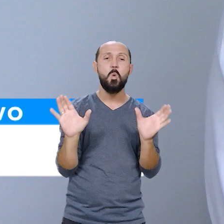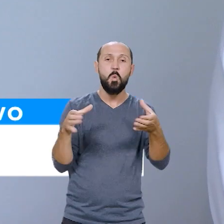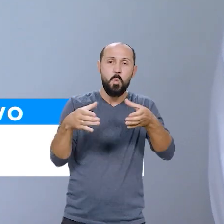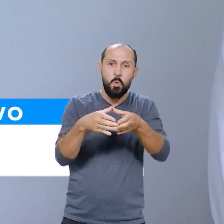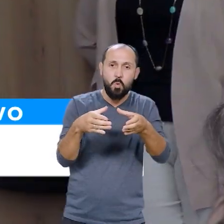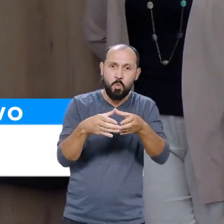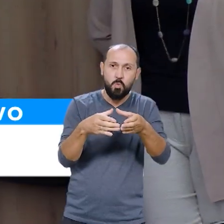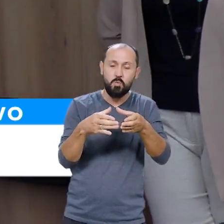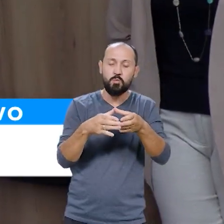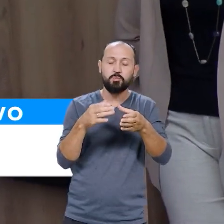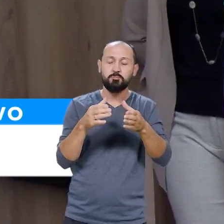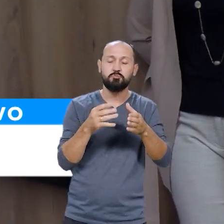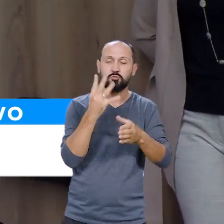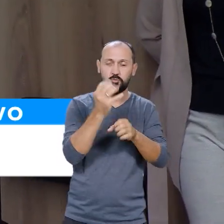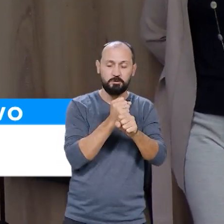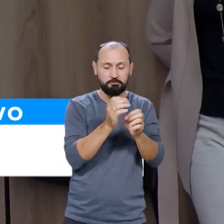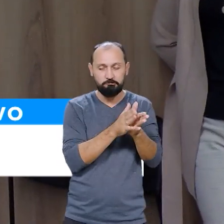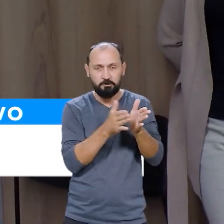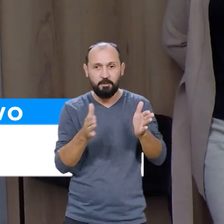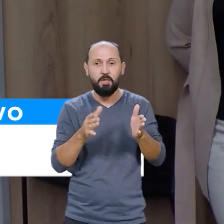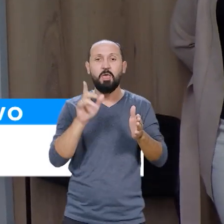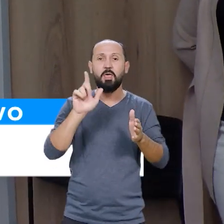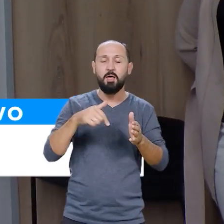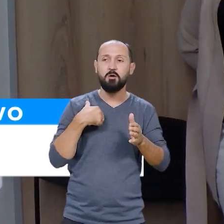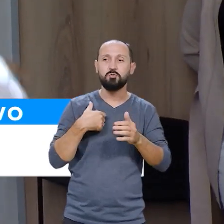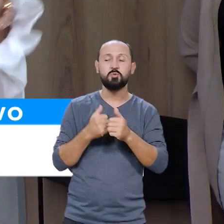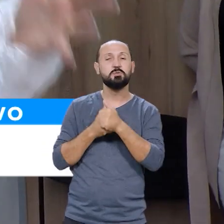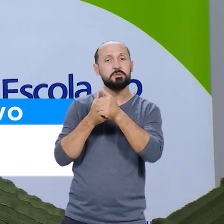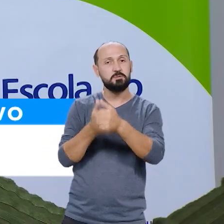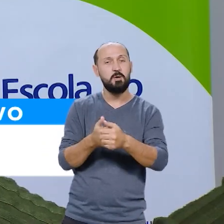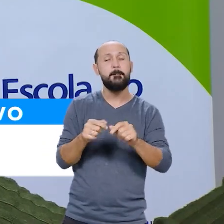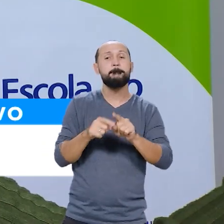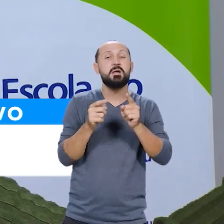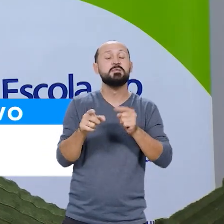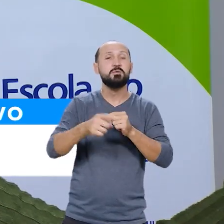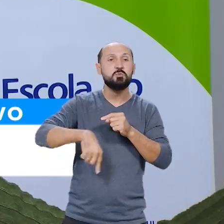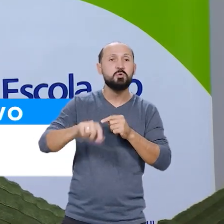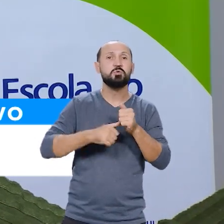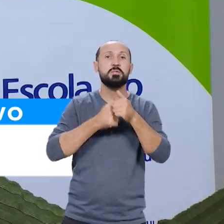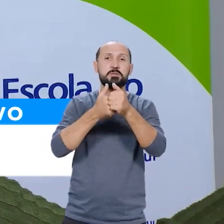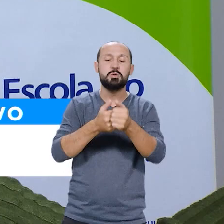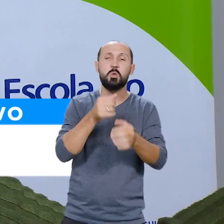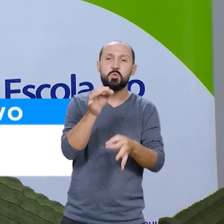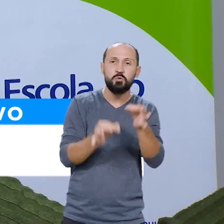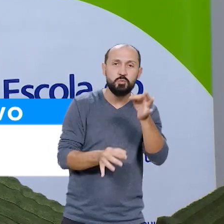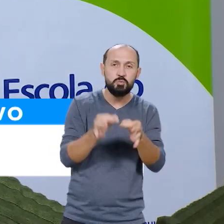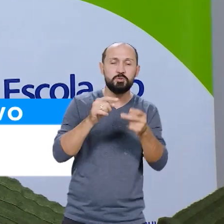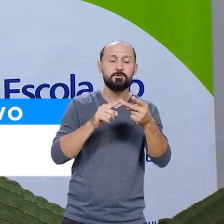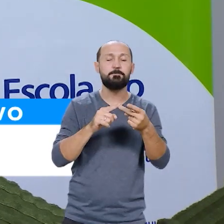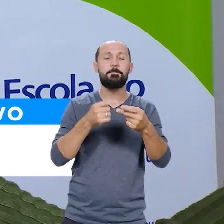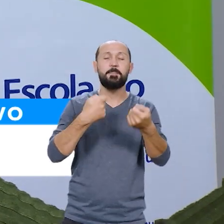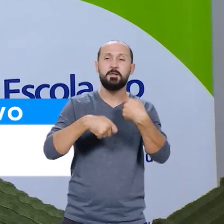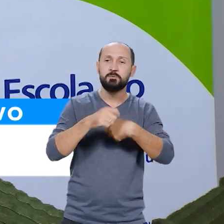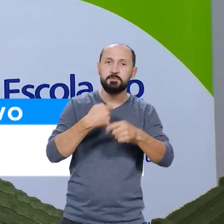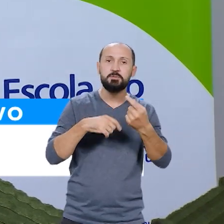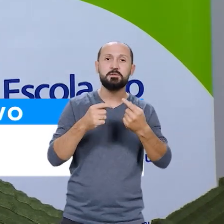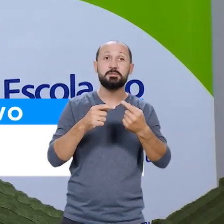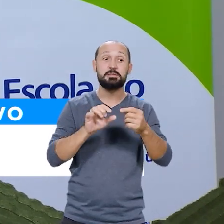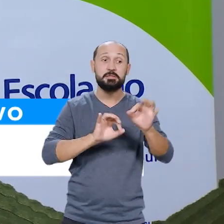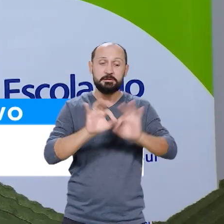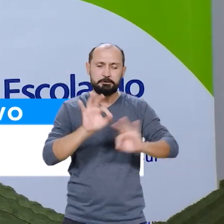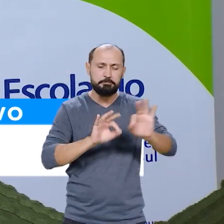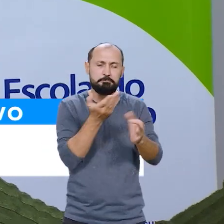né, do nosso mandato, é claro que são os nossos assessores. Então, os nossos assessores jurídicos, o administrativo,